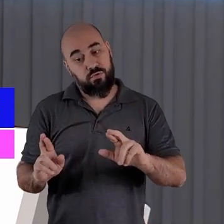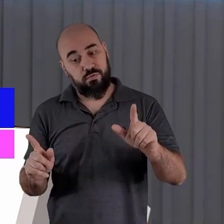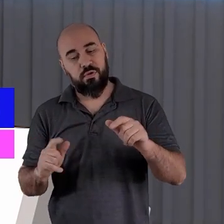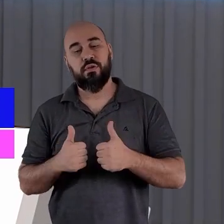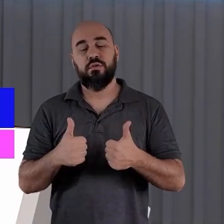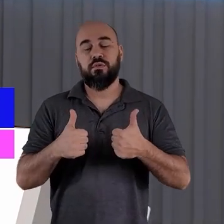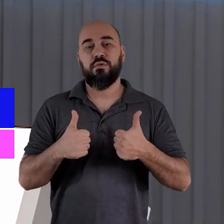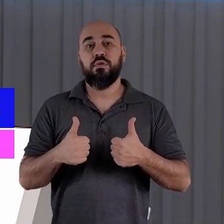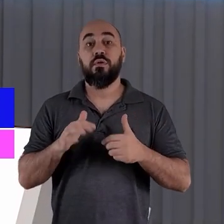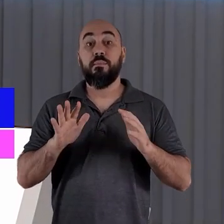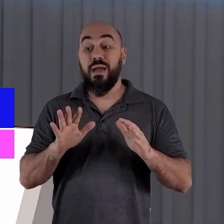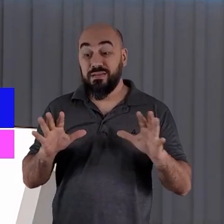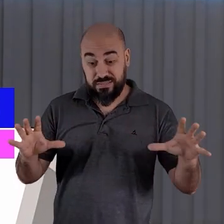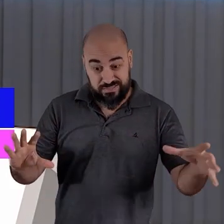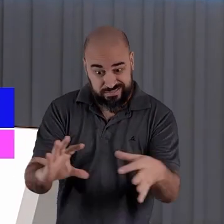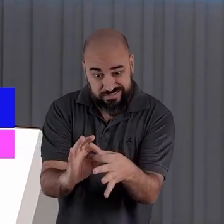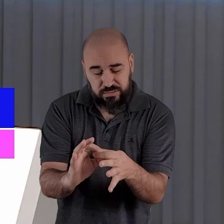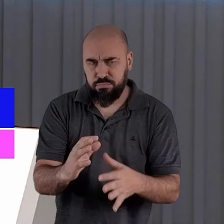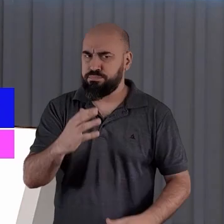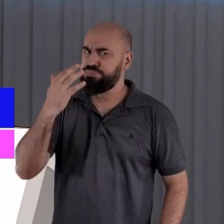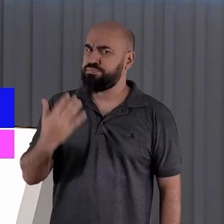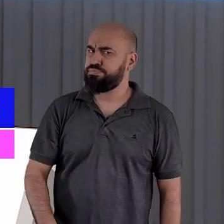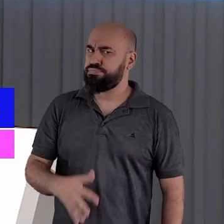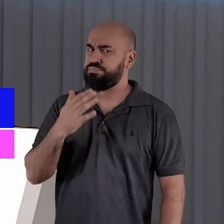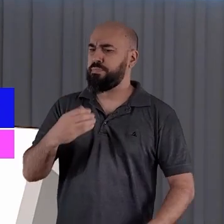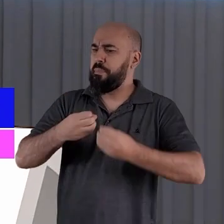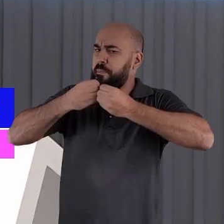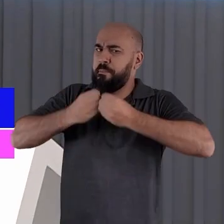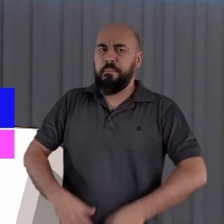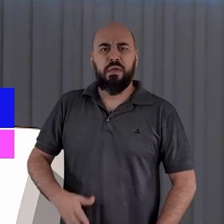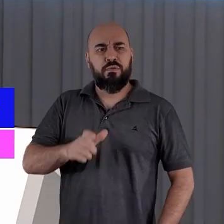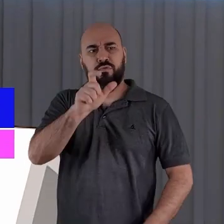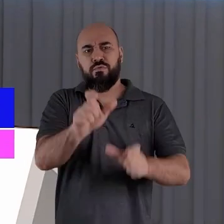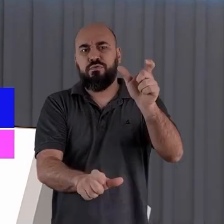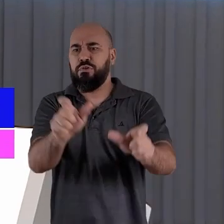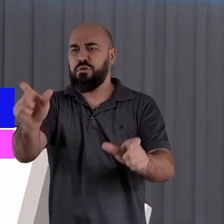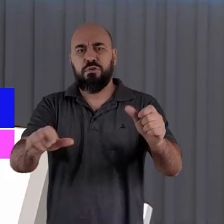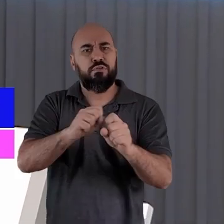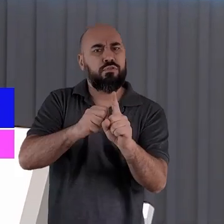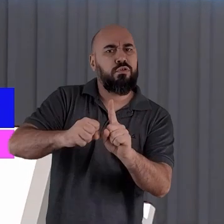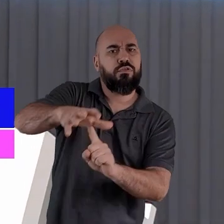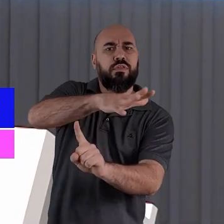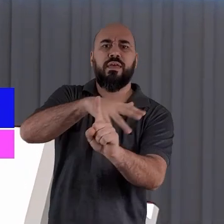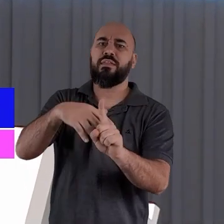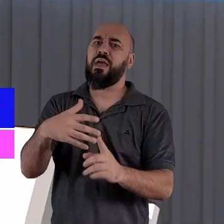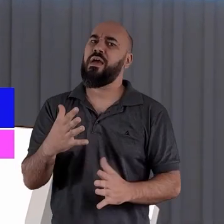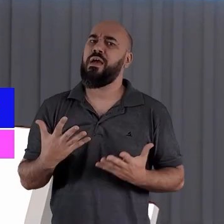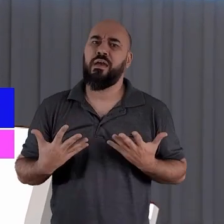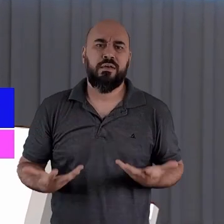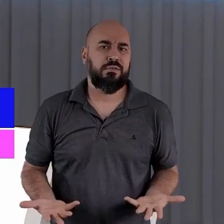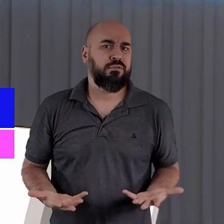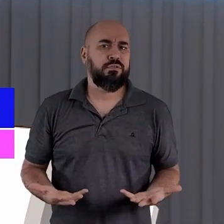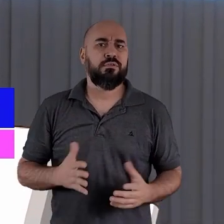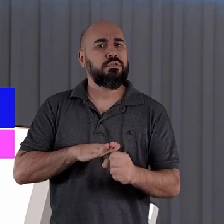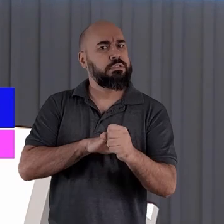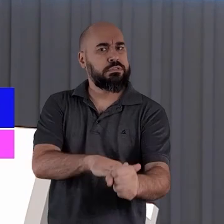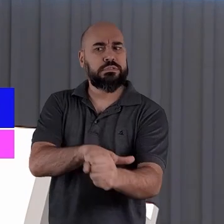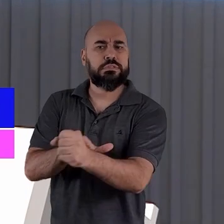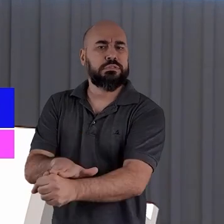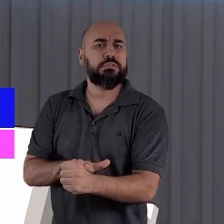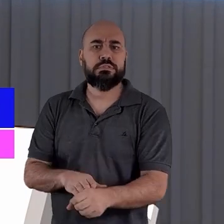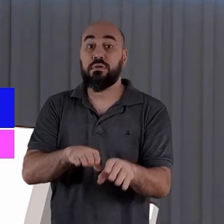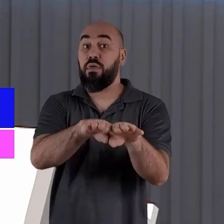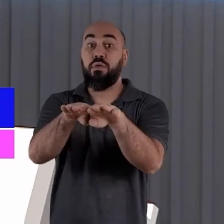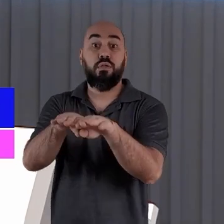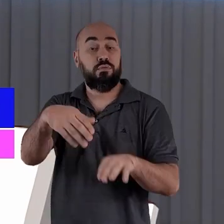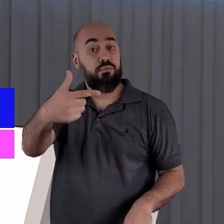religiosas, espirituais, dentro da sociedade. Ela deixa de ser igualitária, ela deixa de cuidar das pessoas da mesma forma como deveria